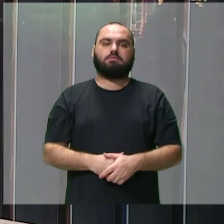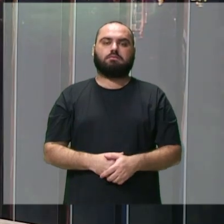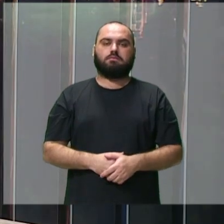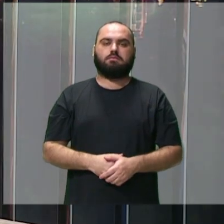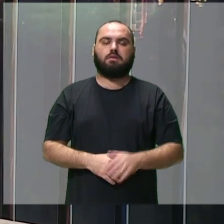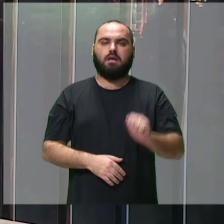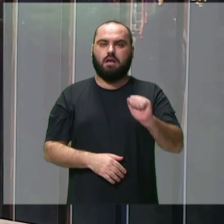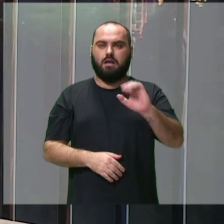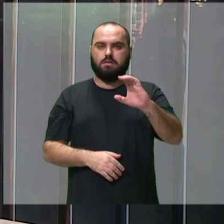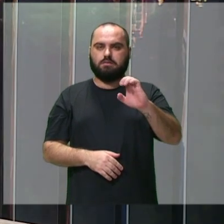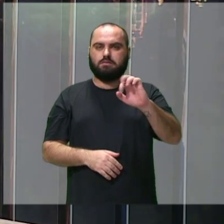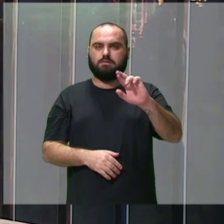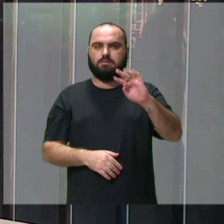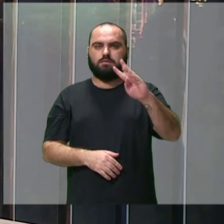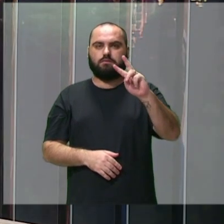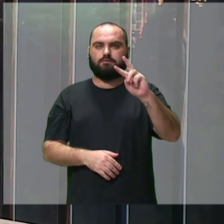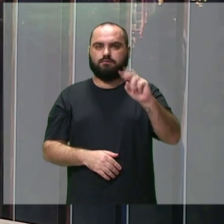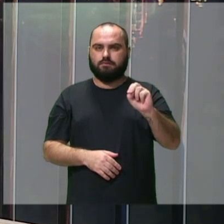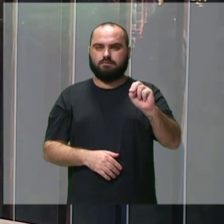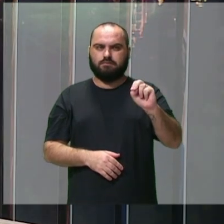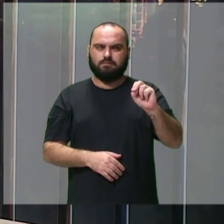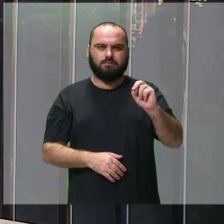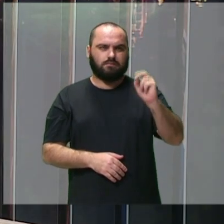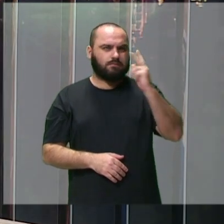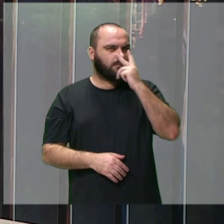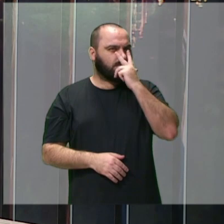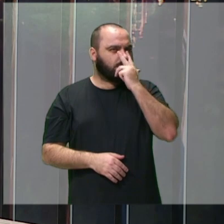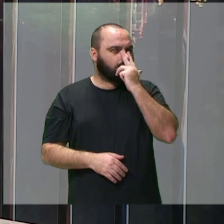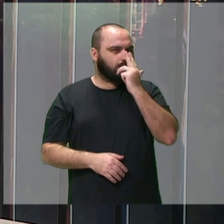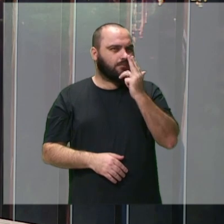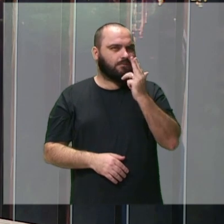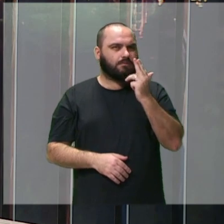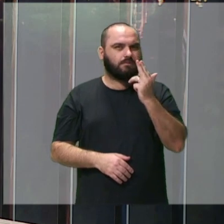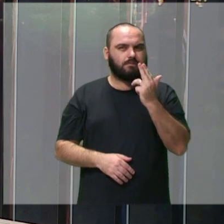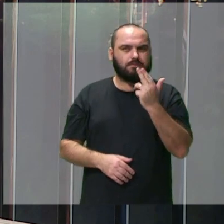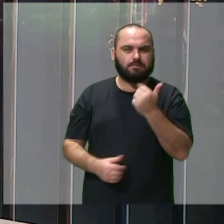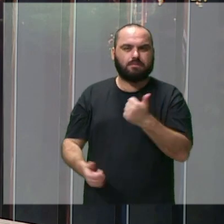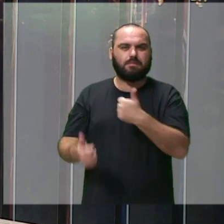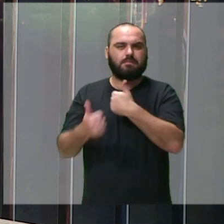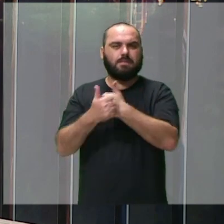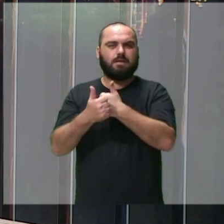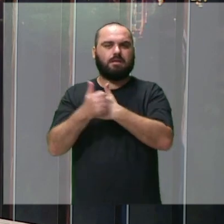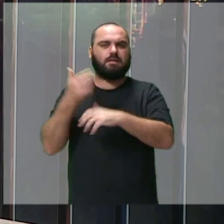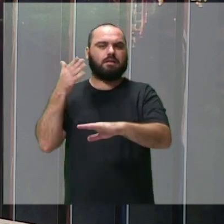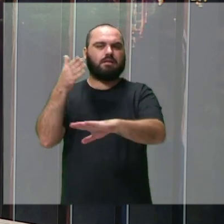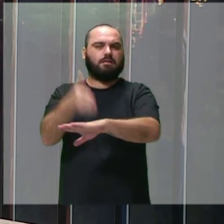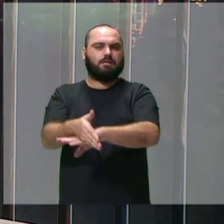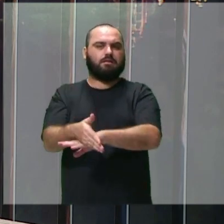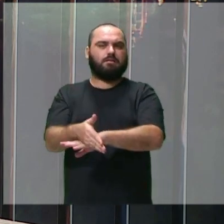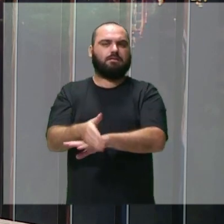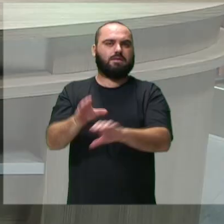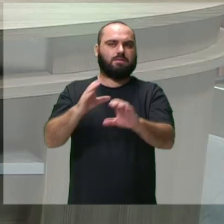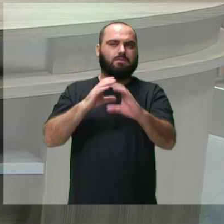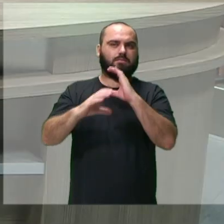nosso acervo aqui da Câmara de Vereadores, acho que, se eu não me engano, está perto da entrada da comunicação no primeiro